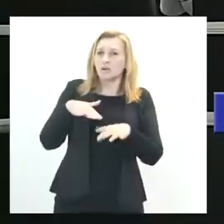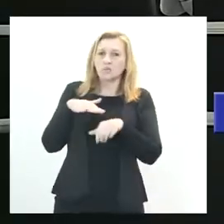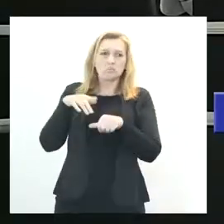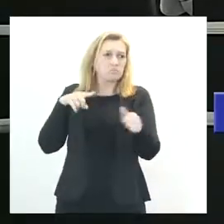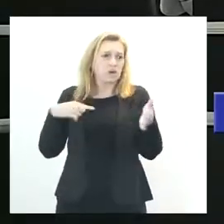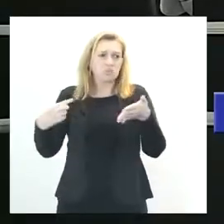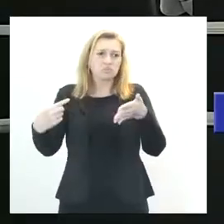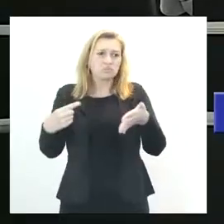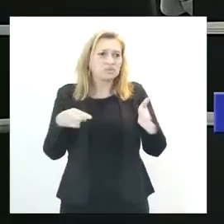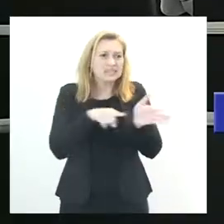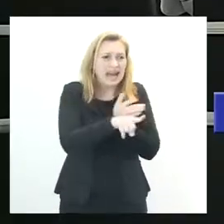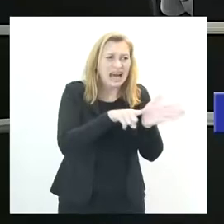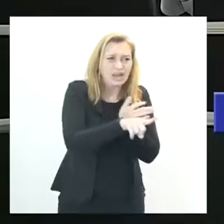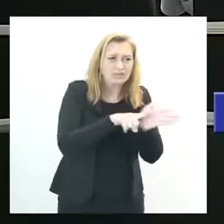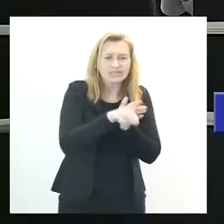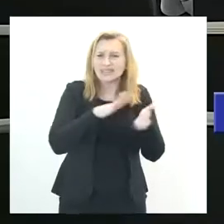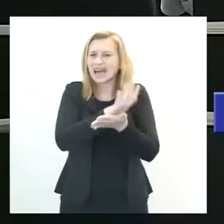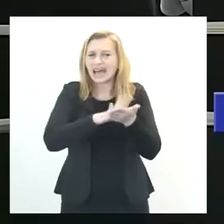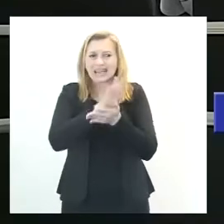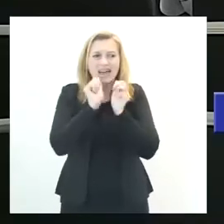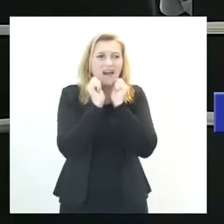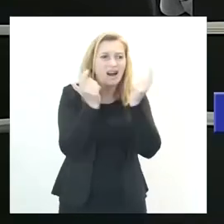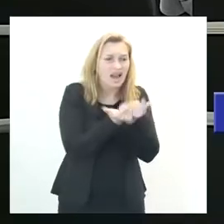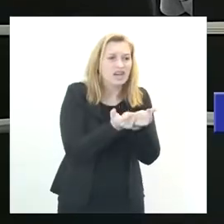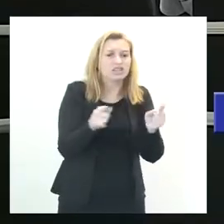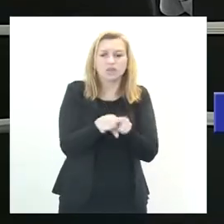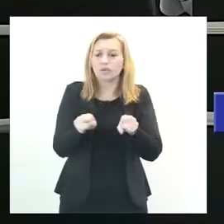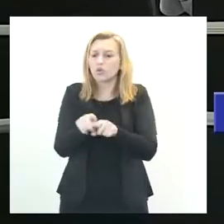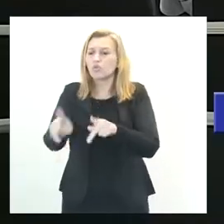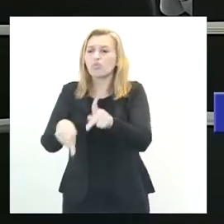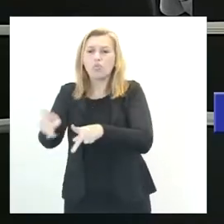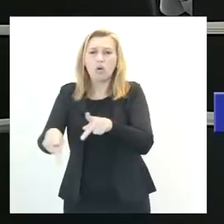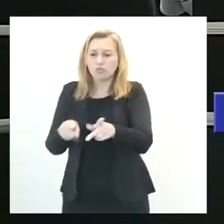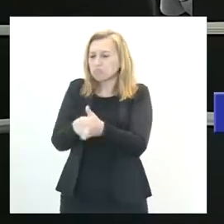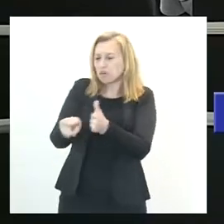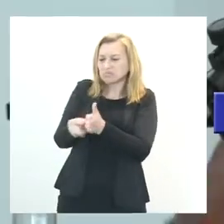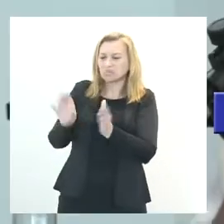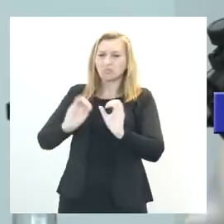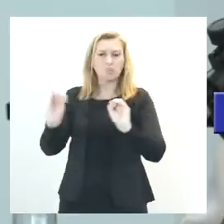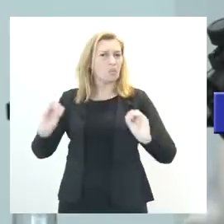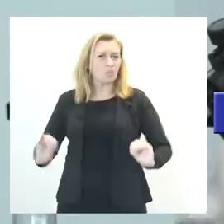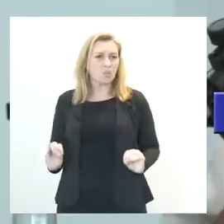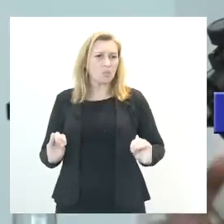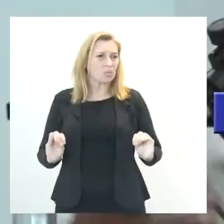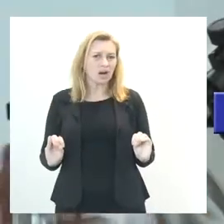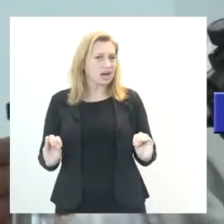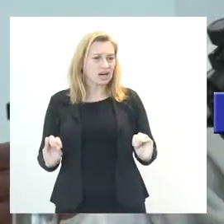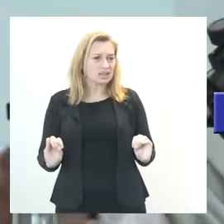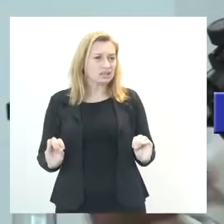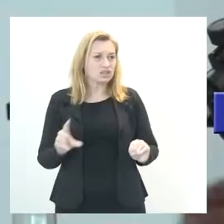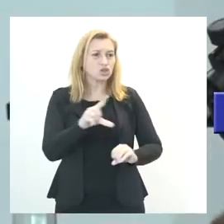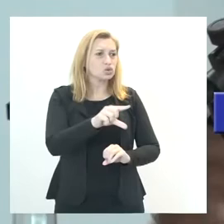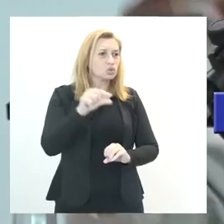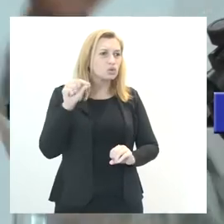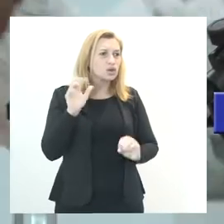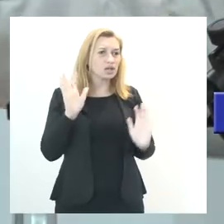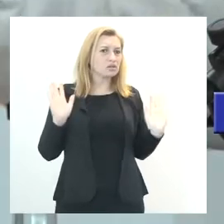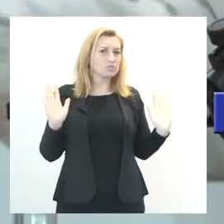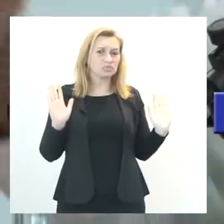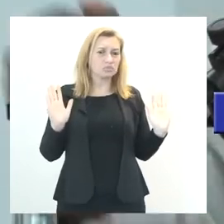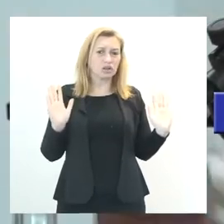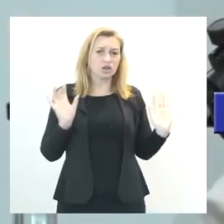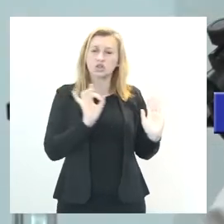aqui alérgica a população não foi consultado mas lá no contrato de concessão rede que o estado desse autor briga fazer expansão do sistema ou seja